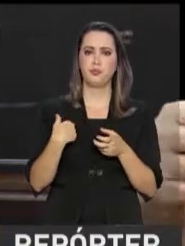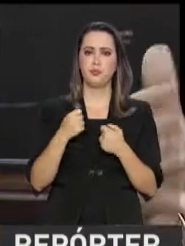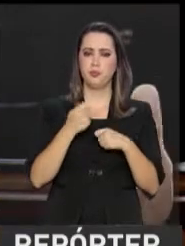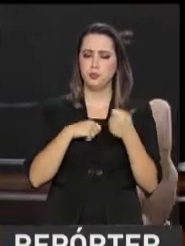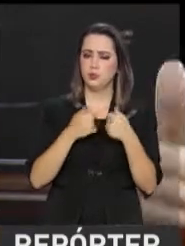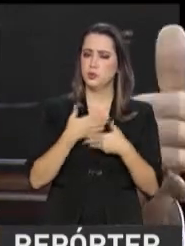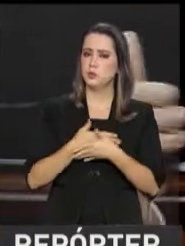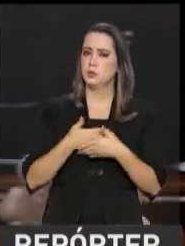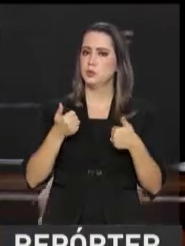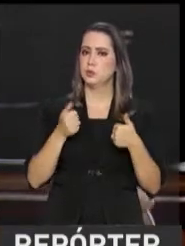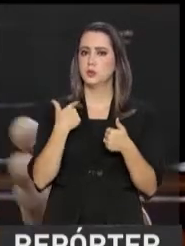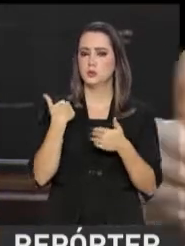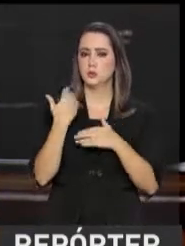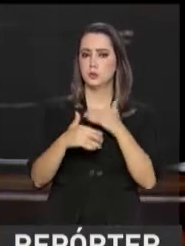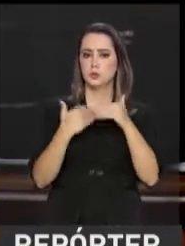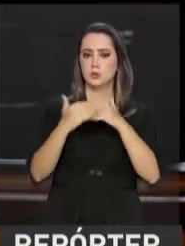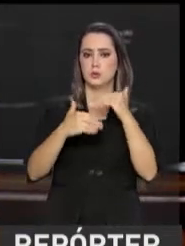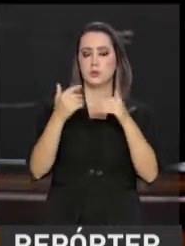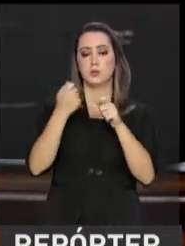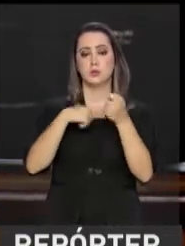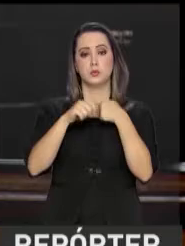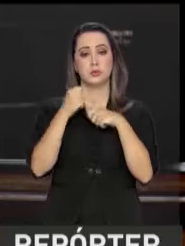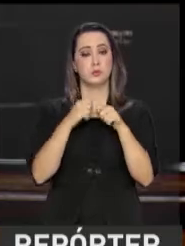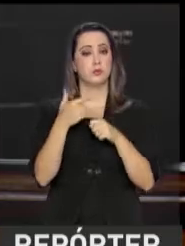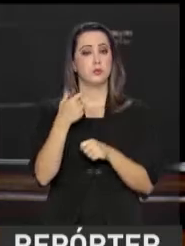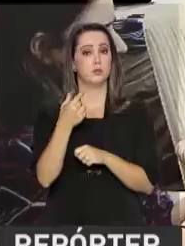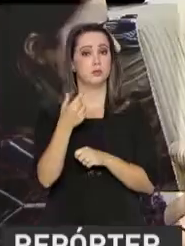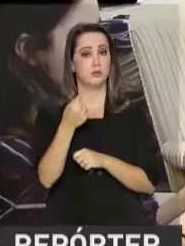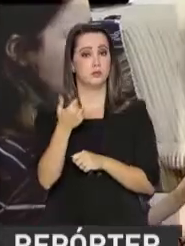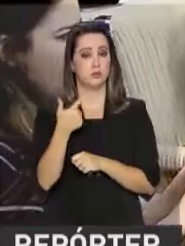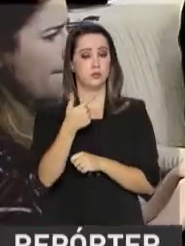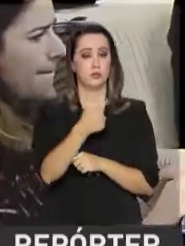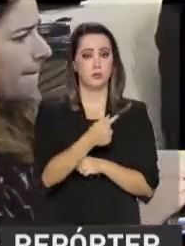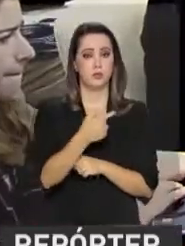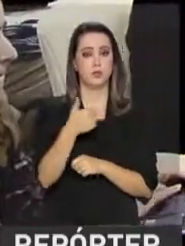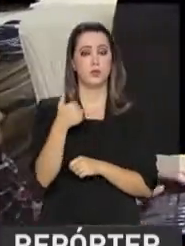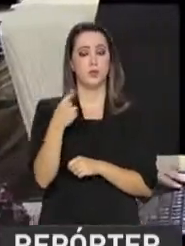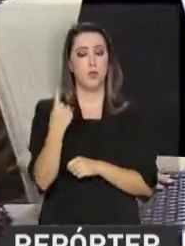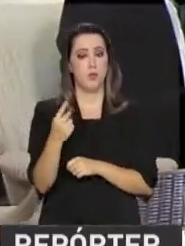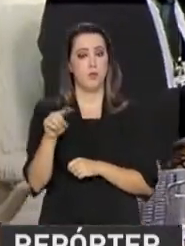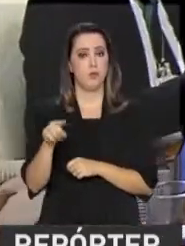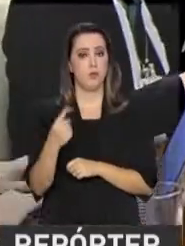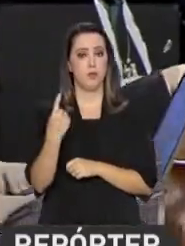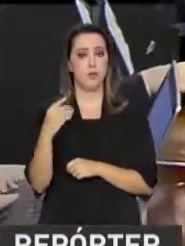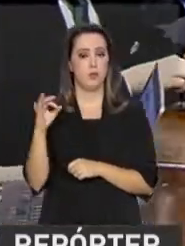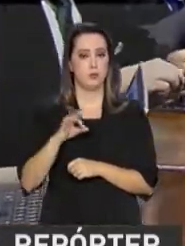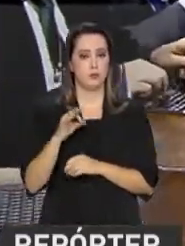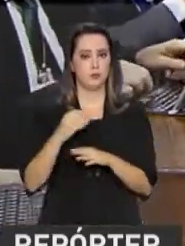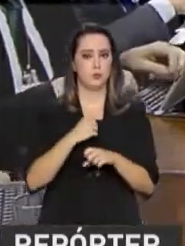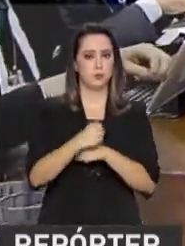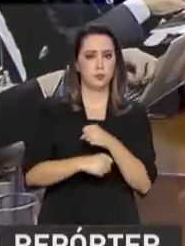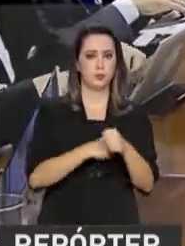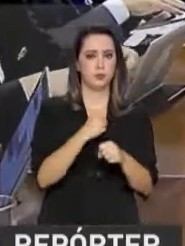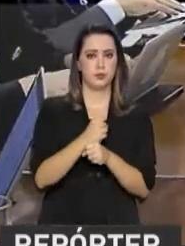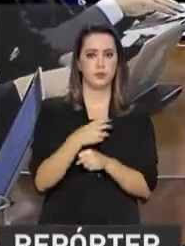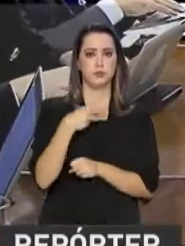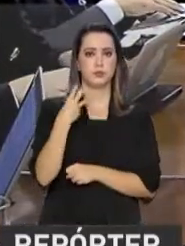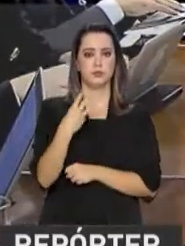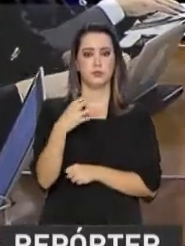fazenda manteve as previsões de crescimento para 2017 de 1,1 por cento e para o ano que vem é de